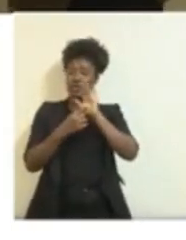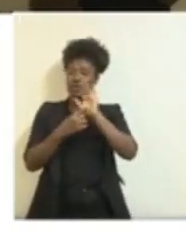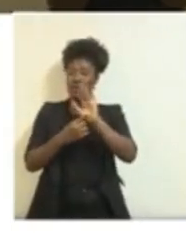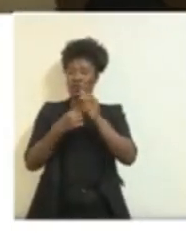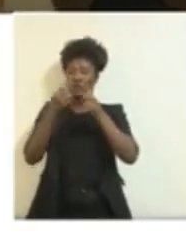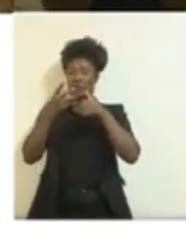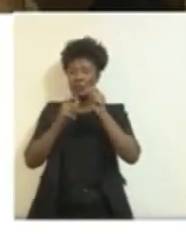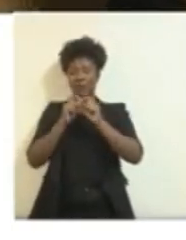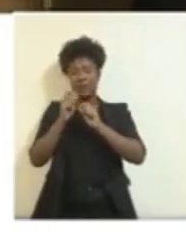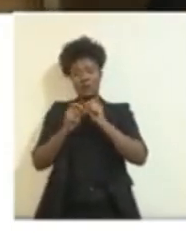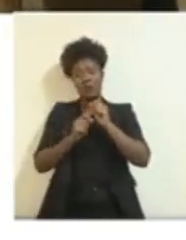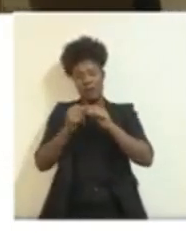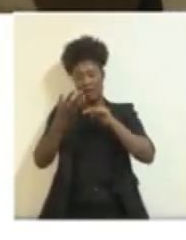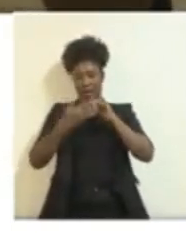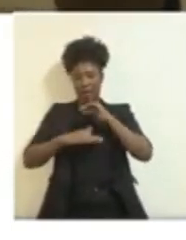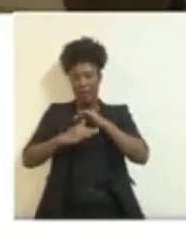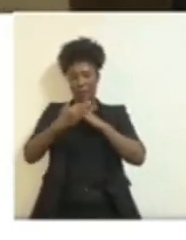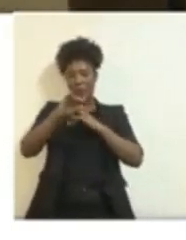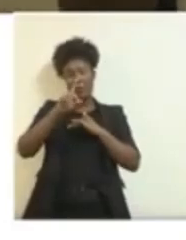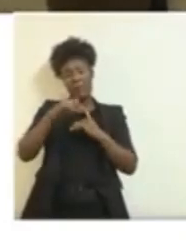era um centro de